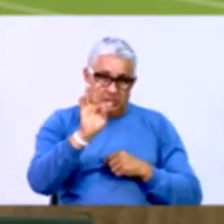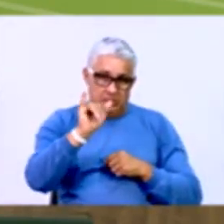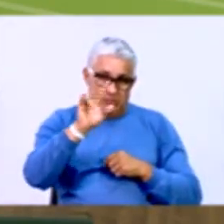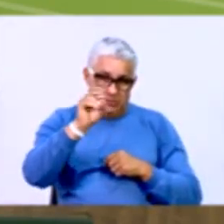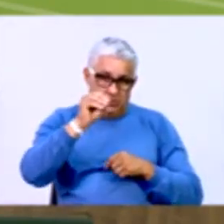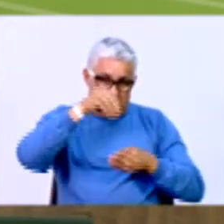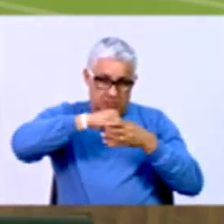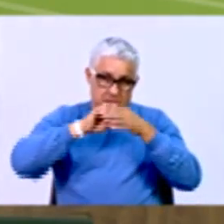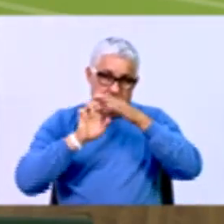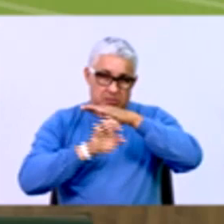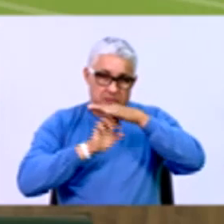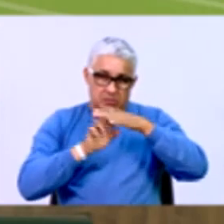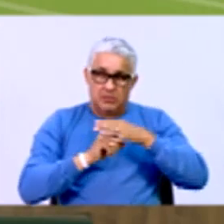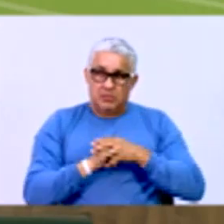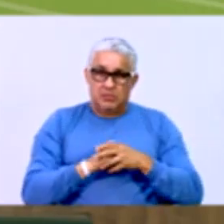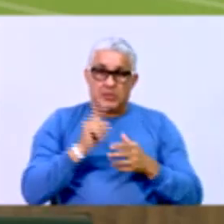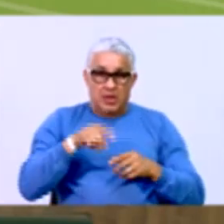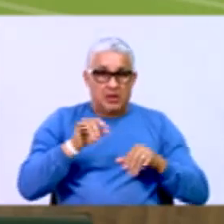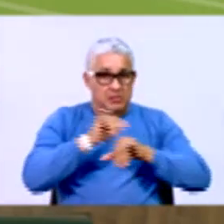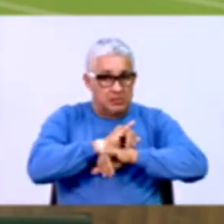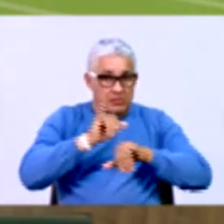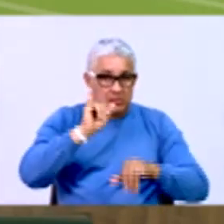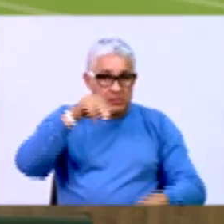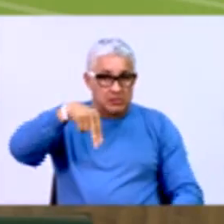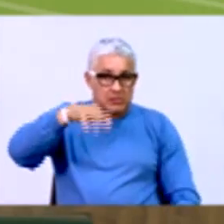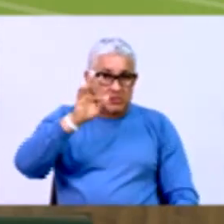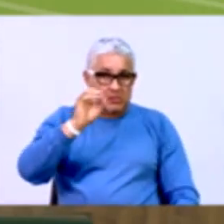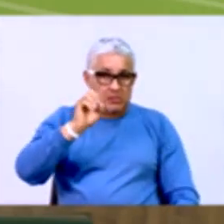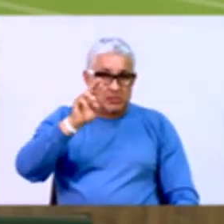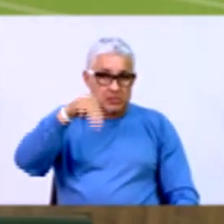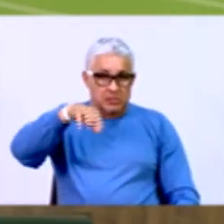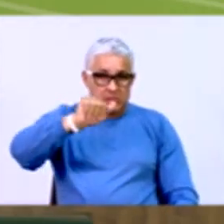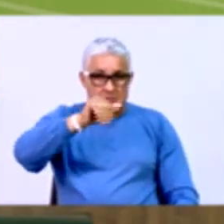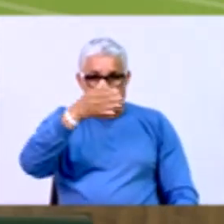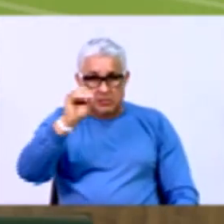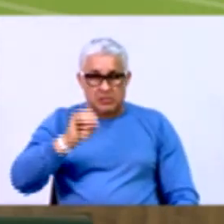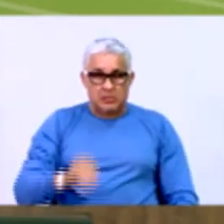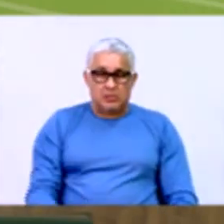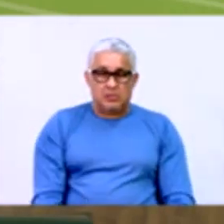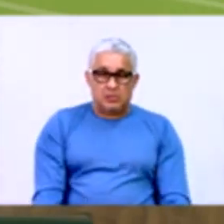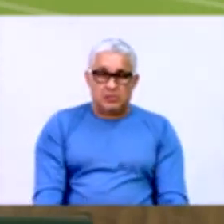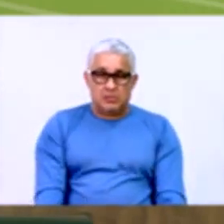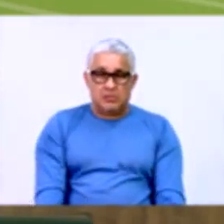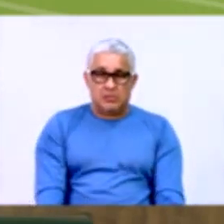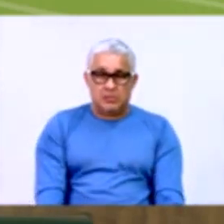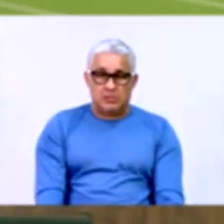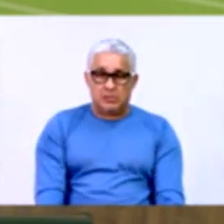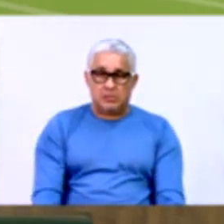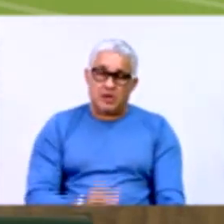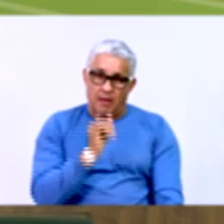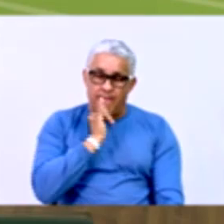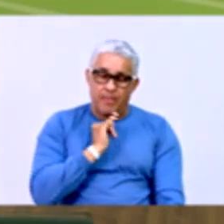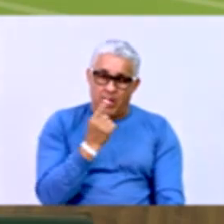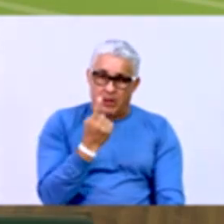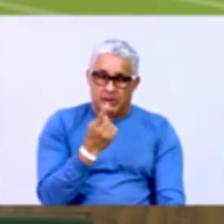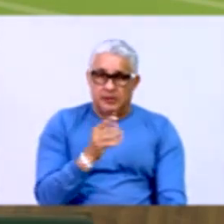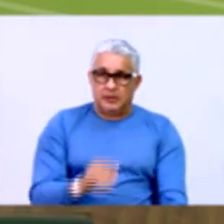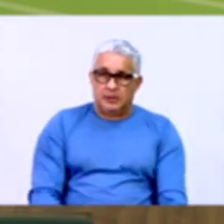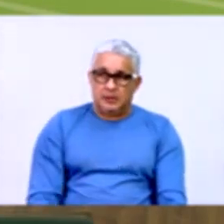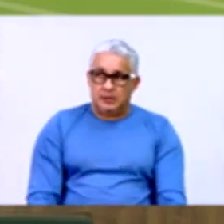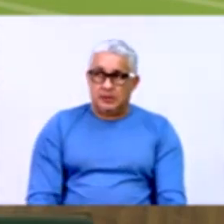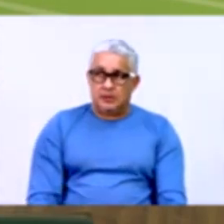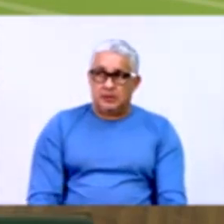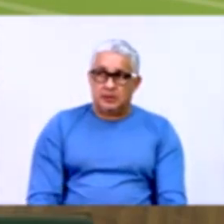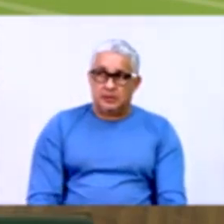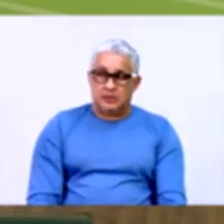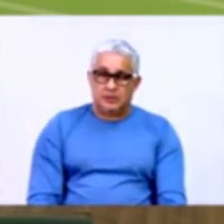coisa que vale para a empresa são as informações, a gente já falou isso, né? Então a gente vai um exemplo aqui, foi averiguado